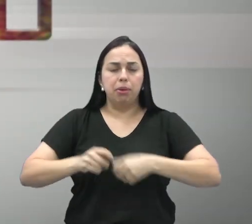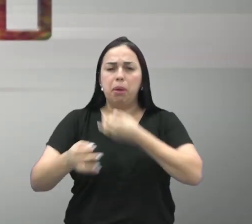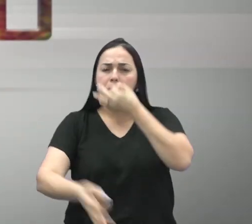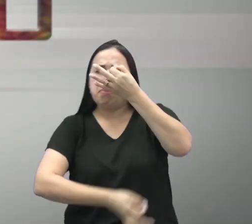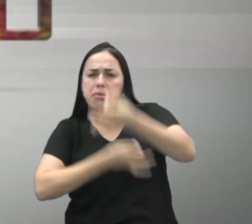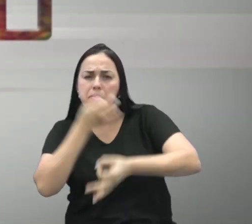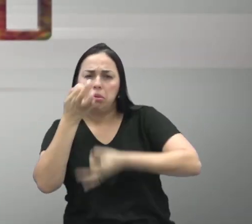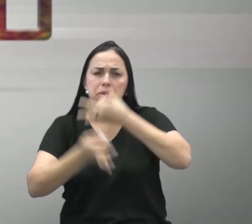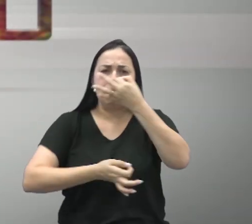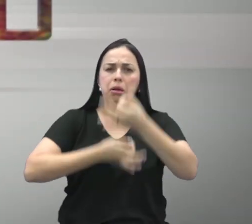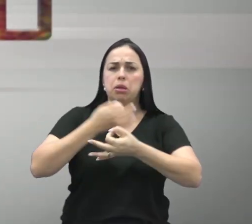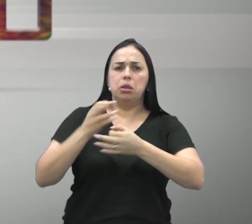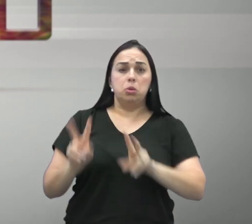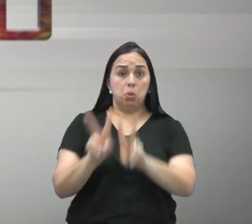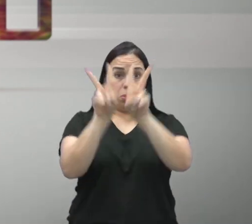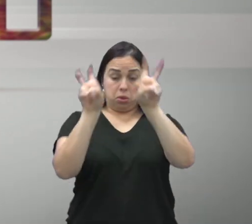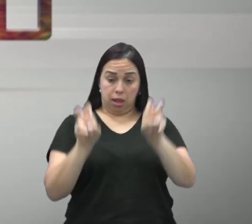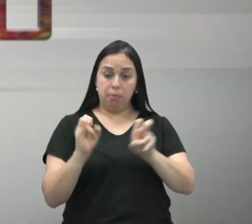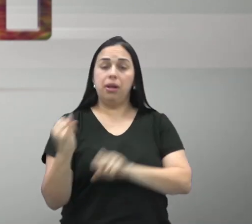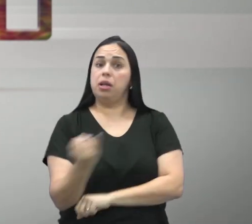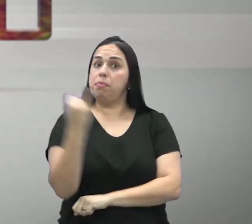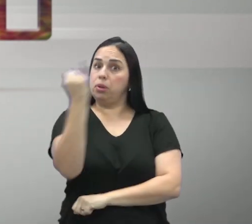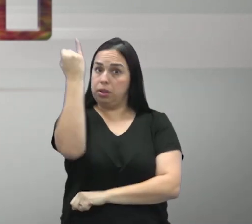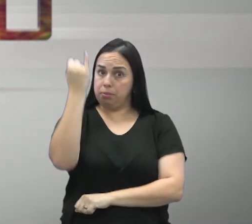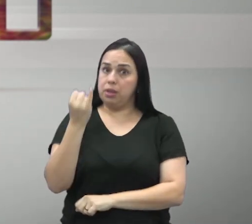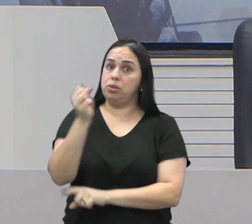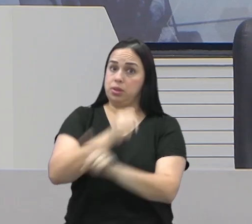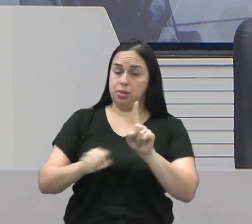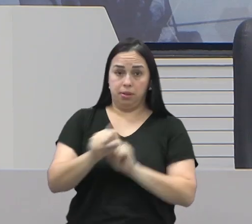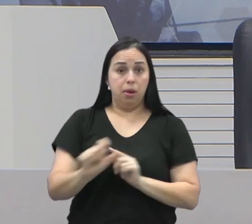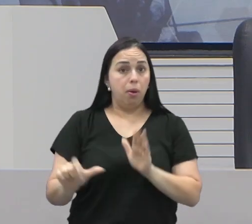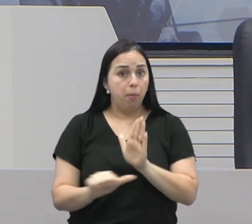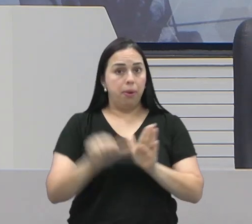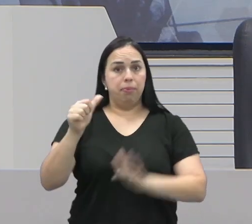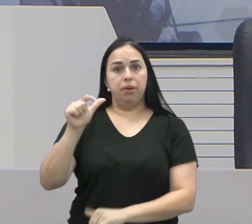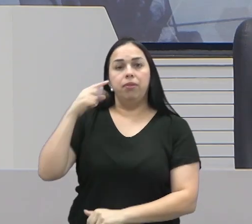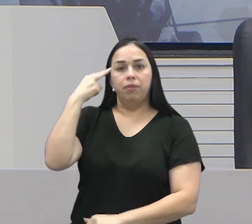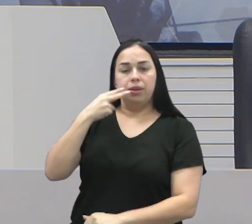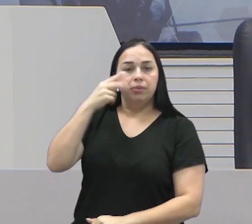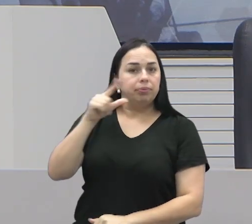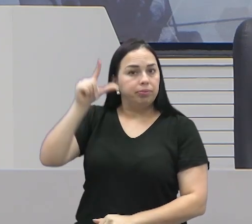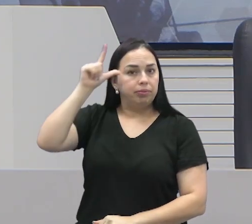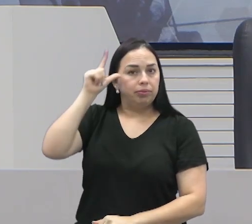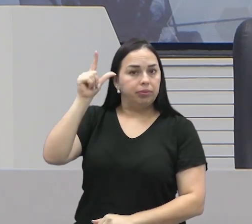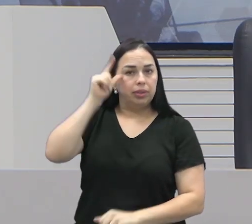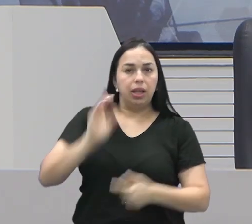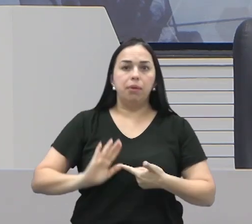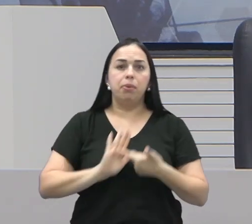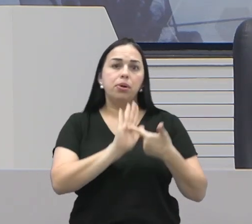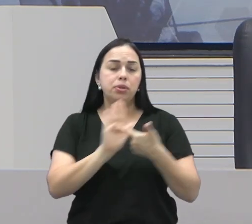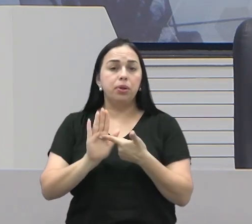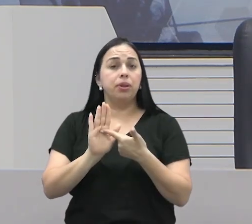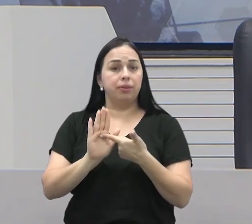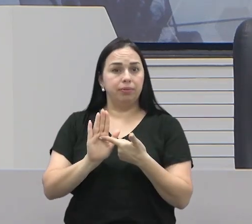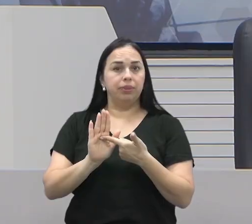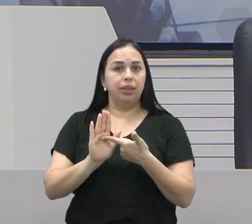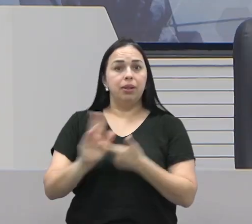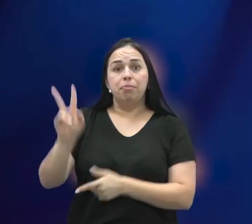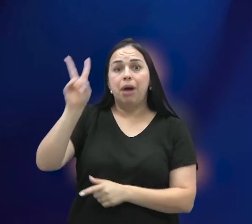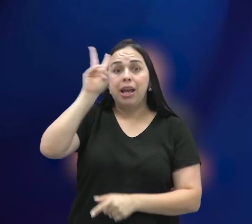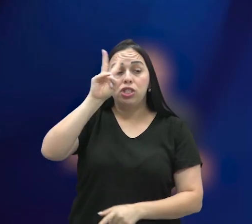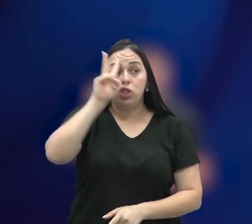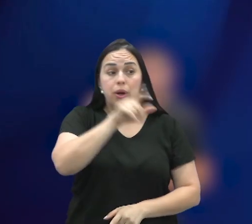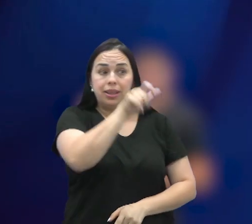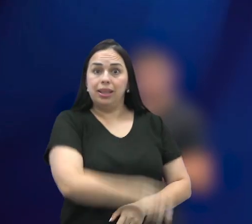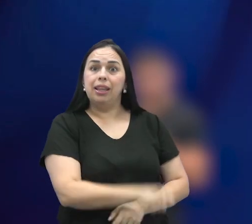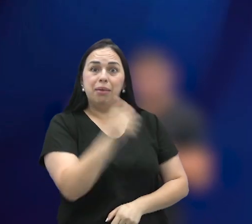parlamentares vão à tribuna para debater assuntos de interesse público. O primeiro orador, o vereador Lino Bispo, apresentou em plenário a